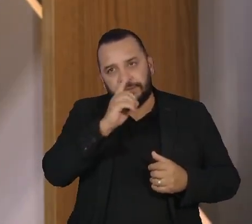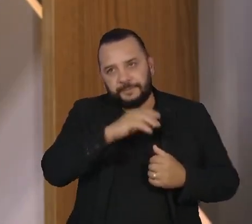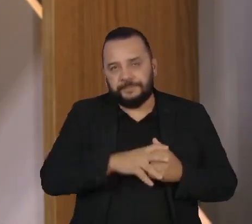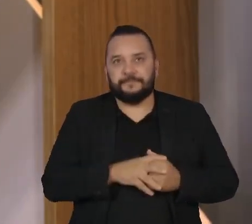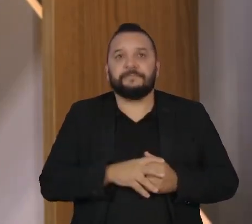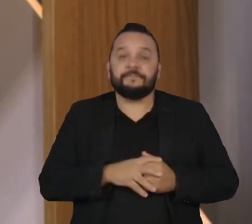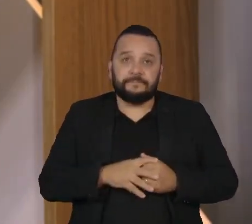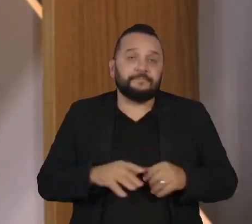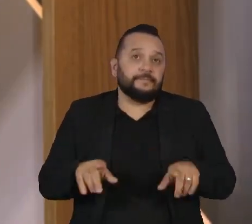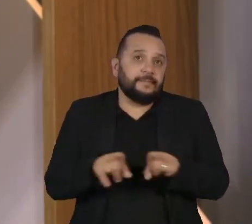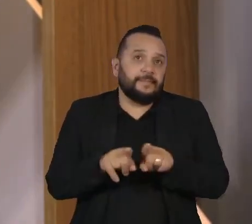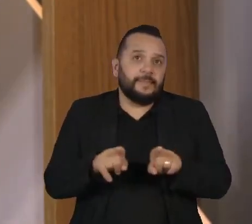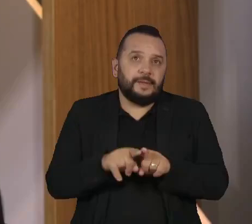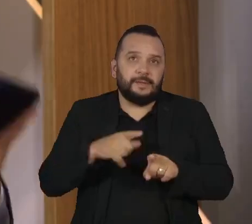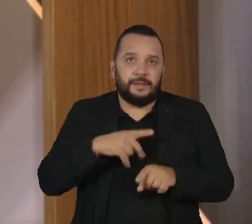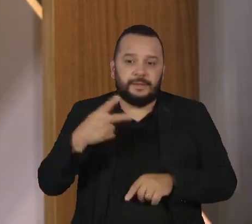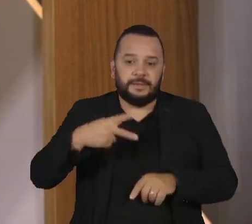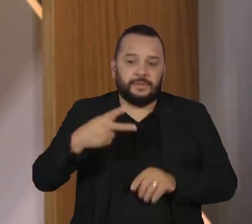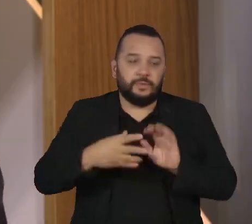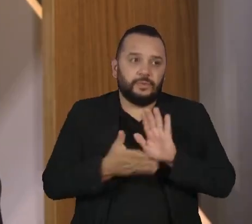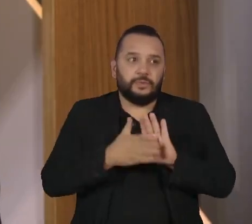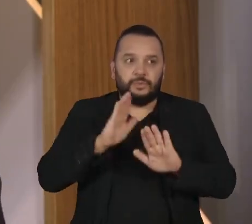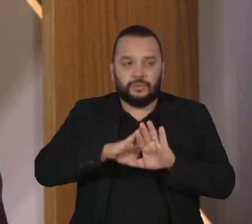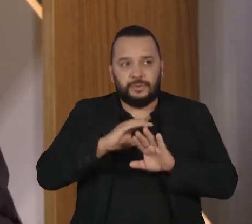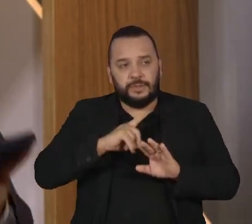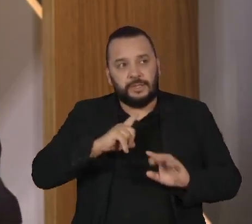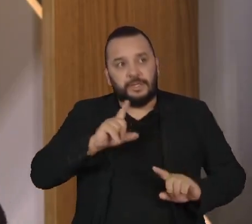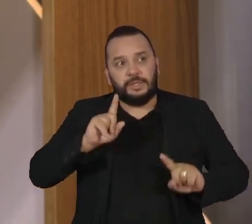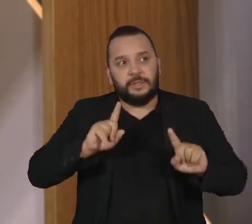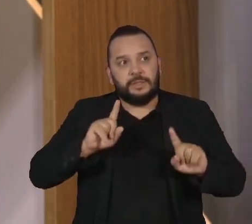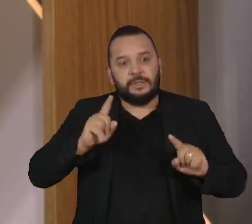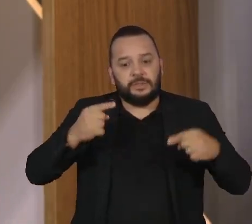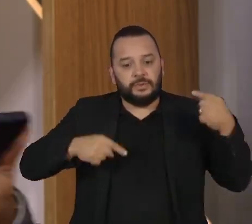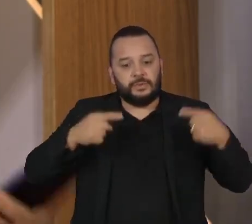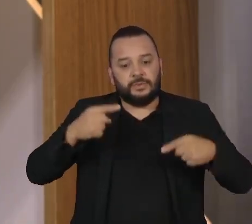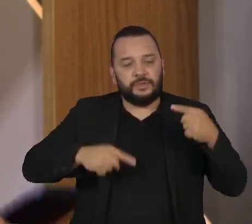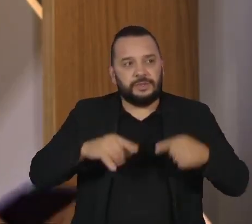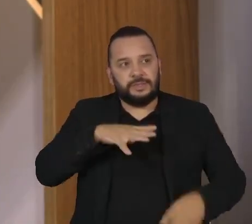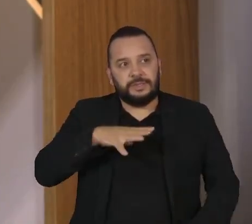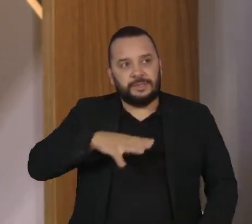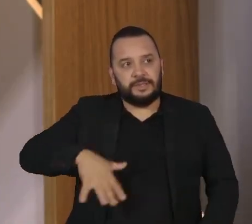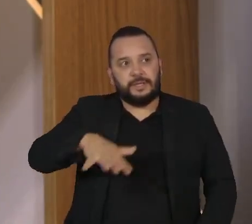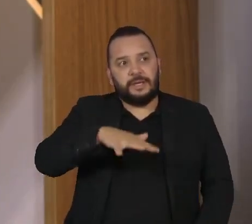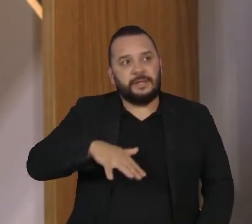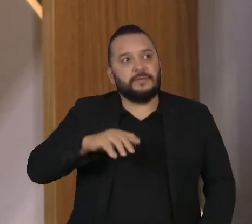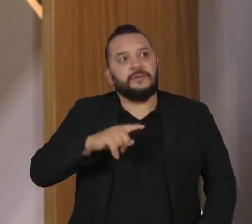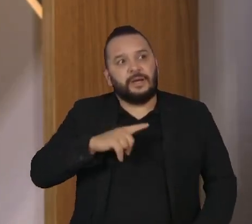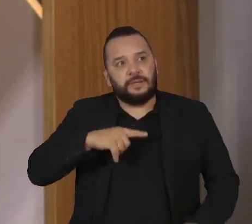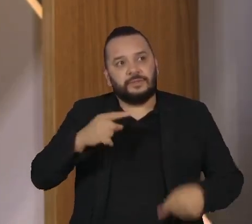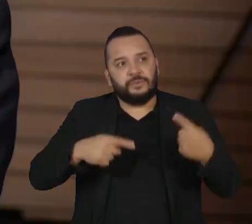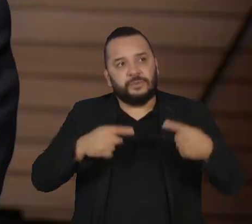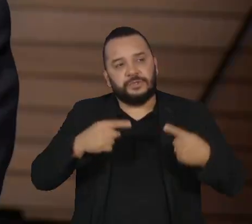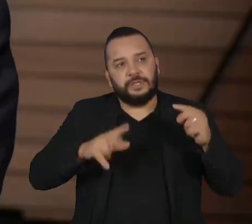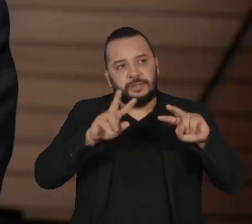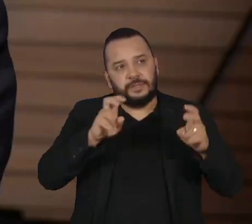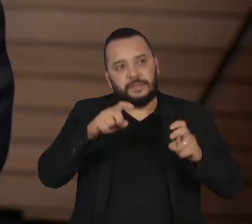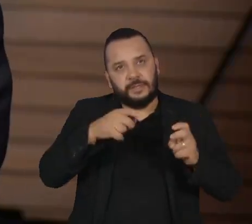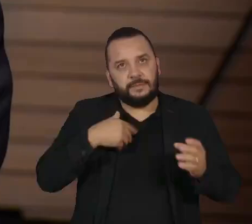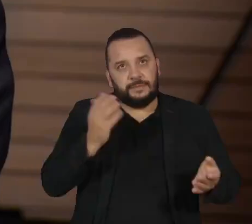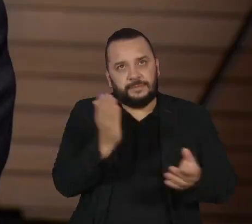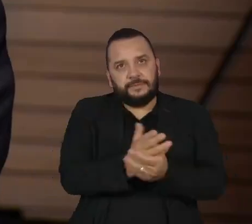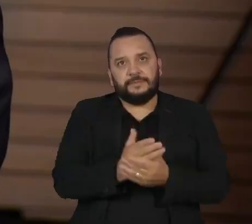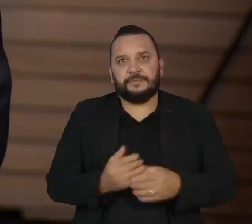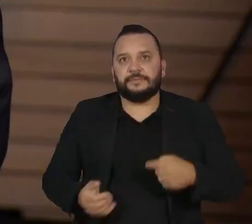ter eventualmente um segundo turno que, ao invés de se discutir a cidade, se discuta essa questão judicial. Eu não tenho dúvida nenhuma